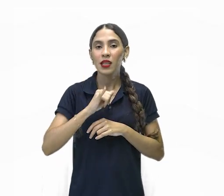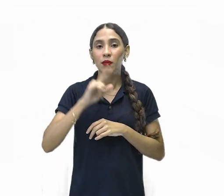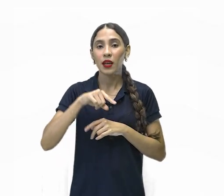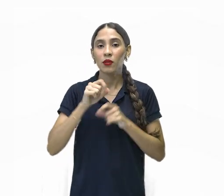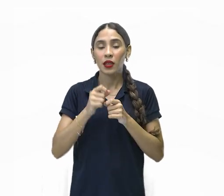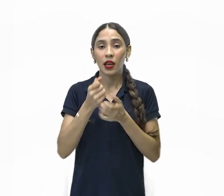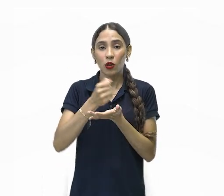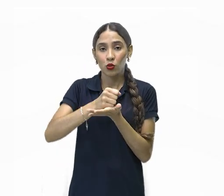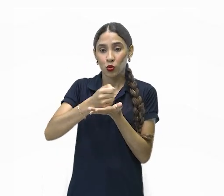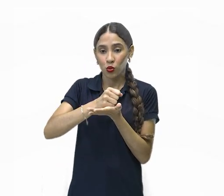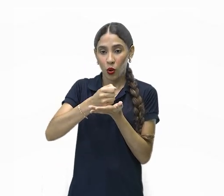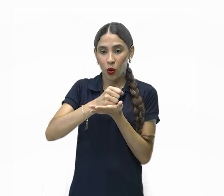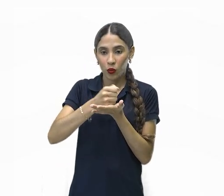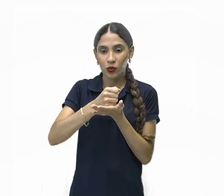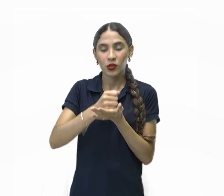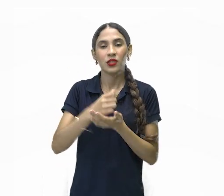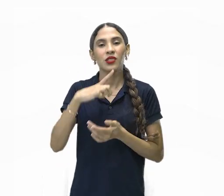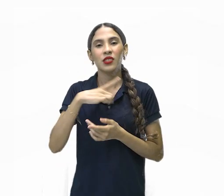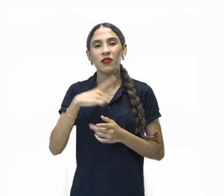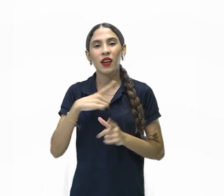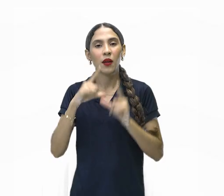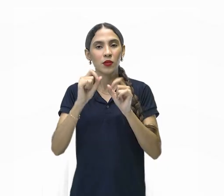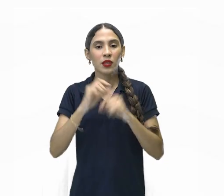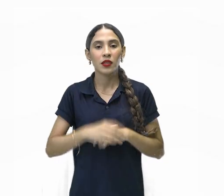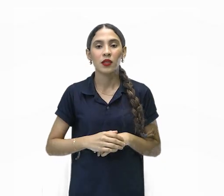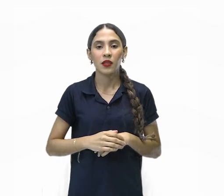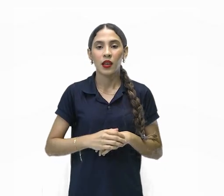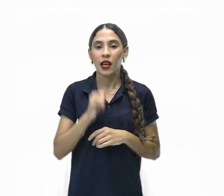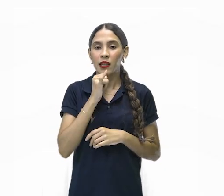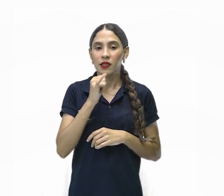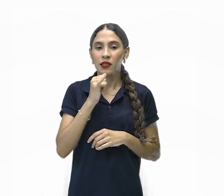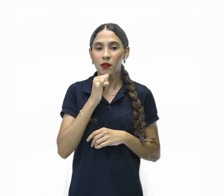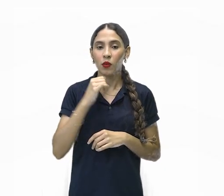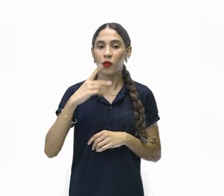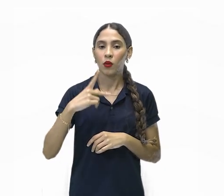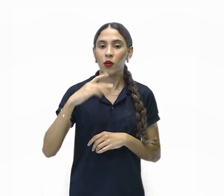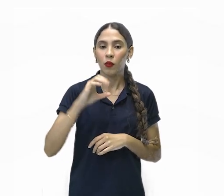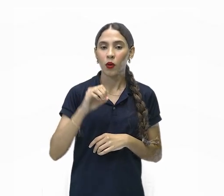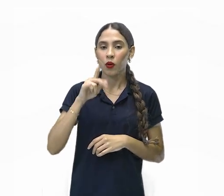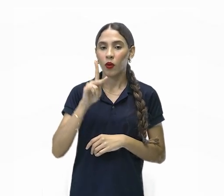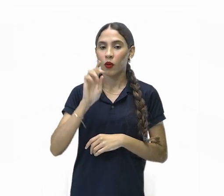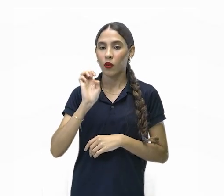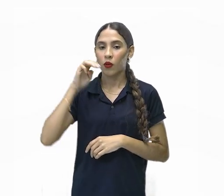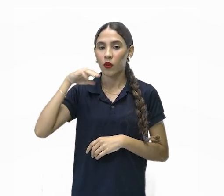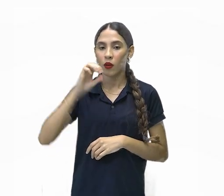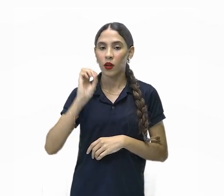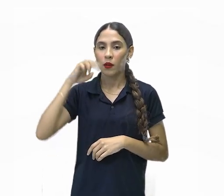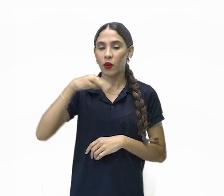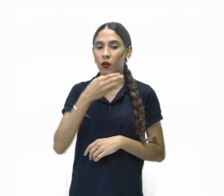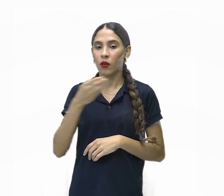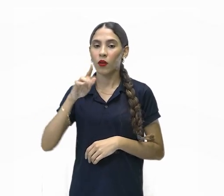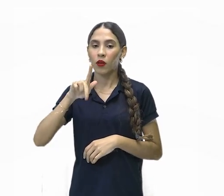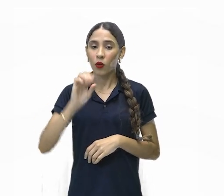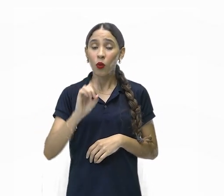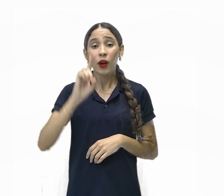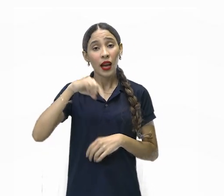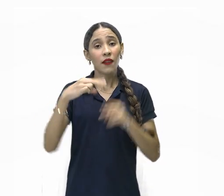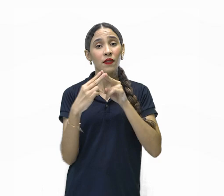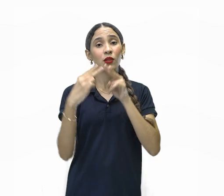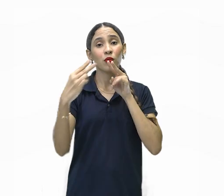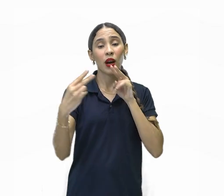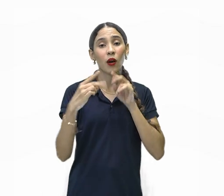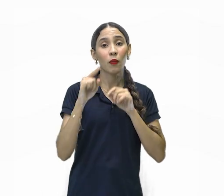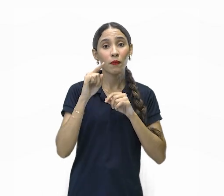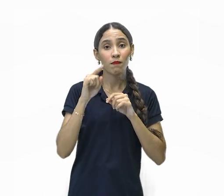os jogos. Tivemos aí o Pokémon Go, por exemplo, que é algo virtual, mas